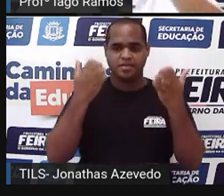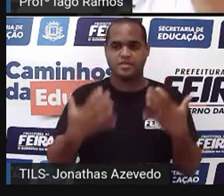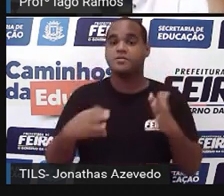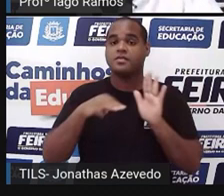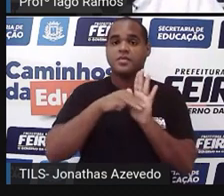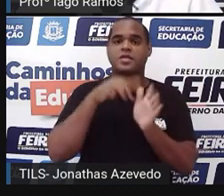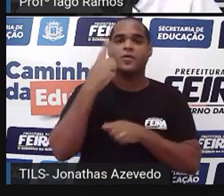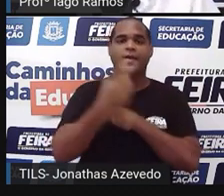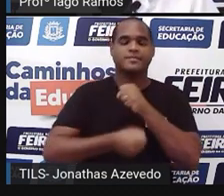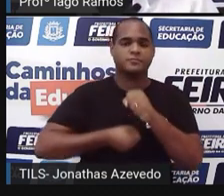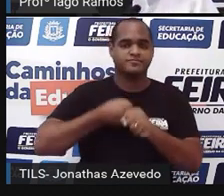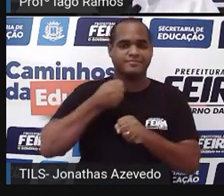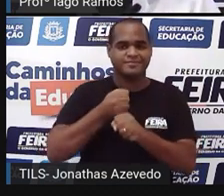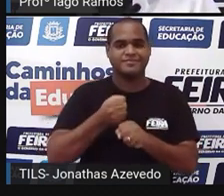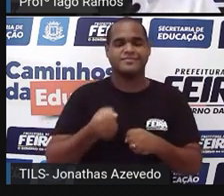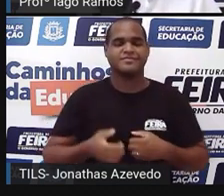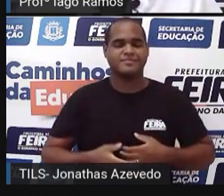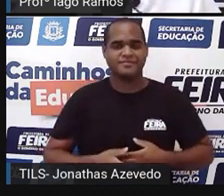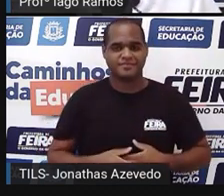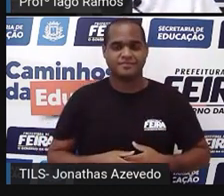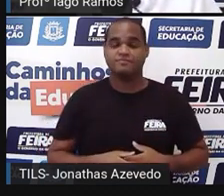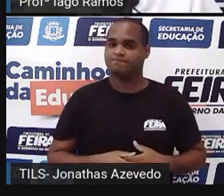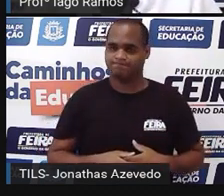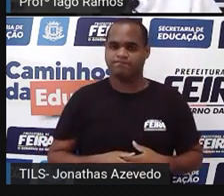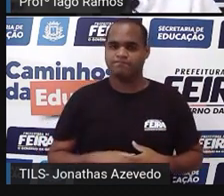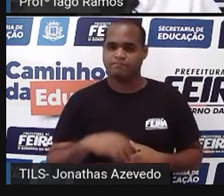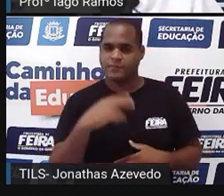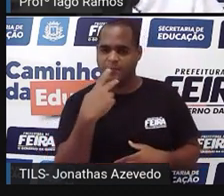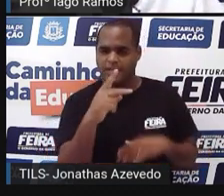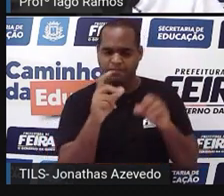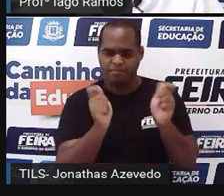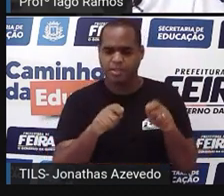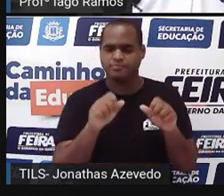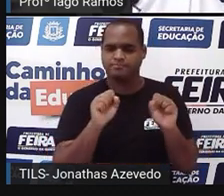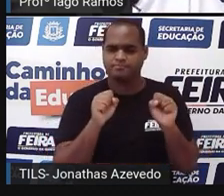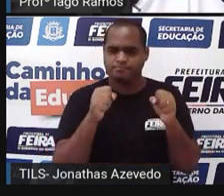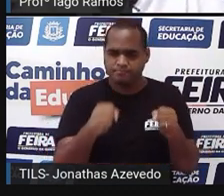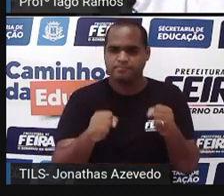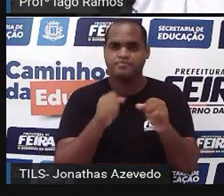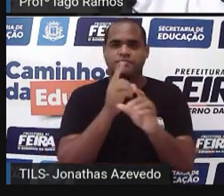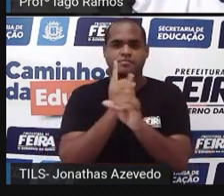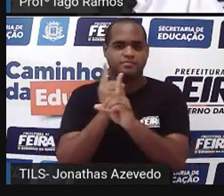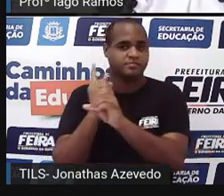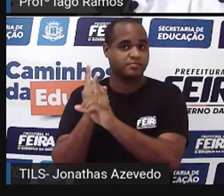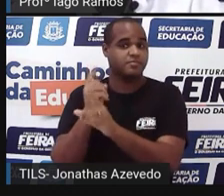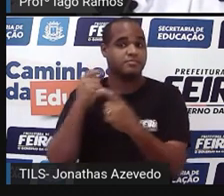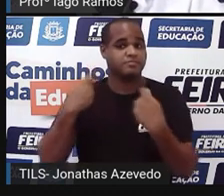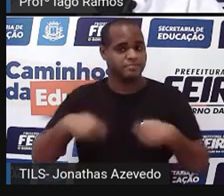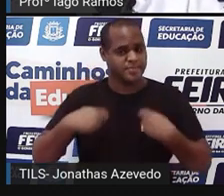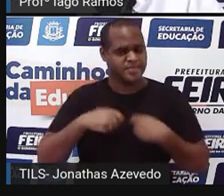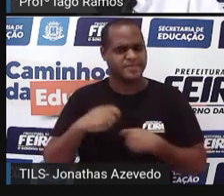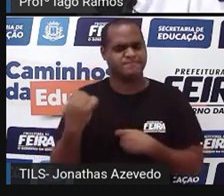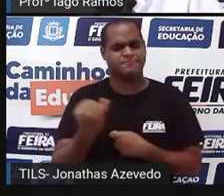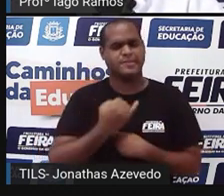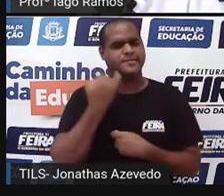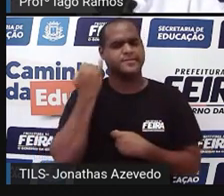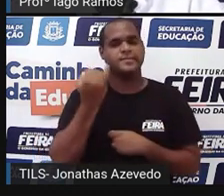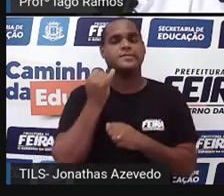média do ano inteiro para encontrar essa nota a gente precisa fazer um cálculo Zinho tá